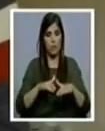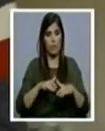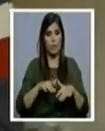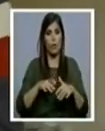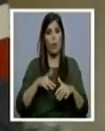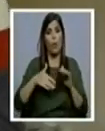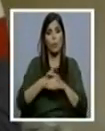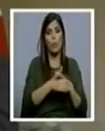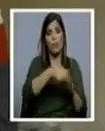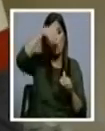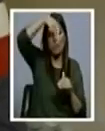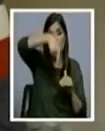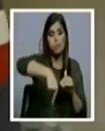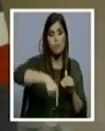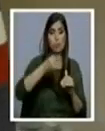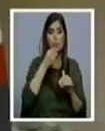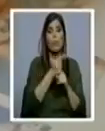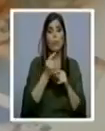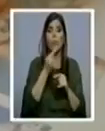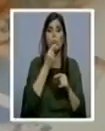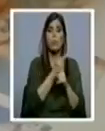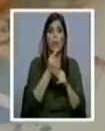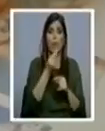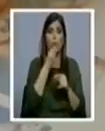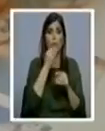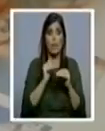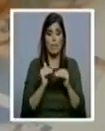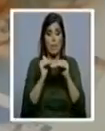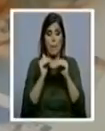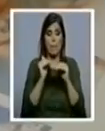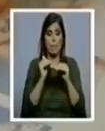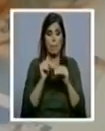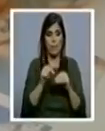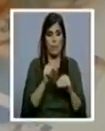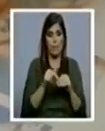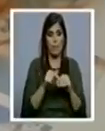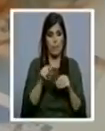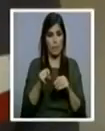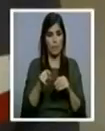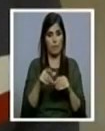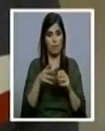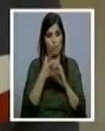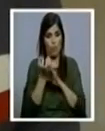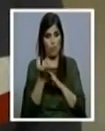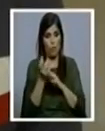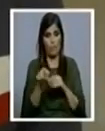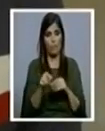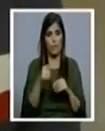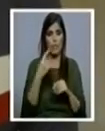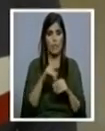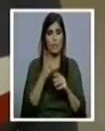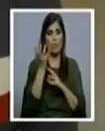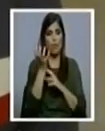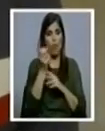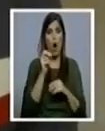tubarão não precisa de mergulhar porque o alimento está toda a superfície. E, portanto, este logger, para além